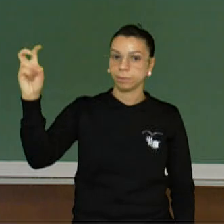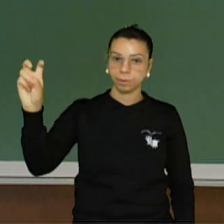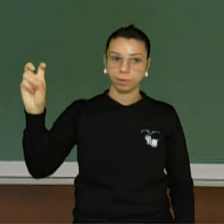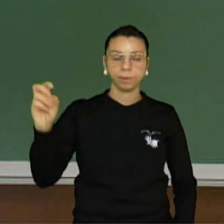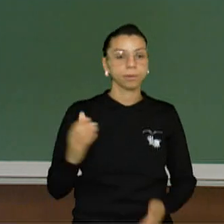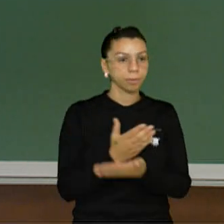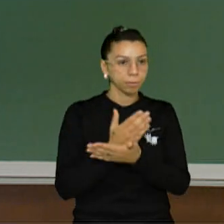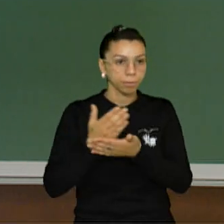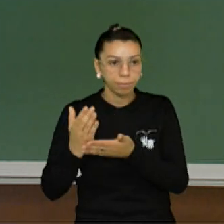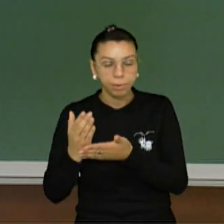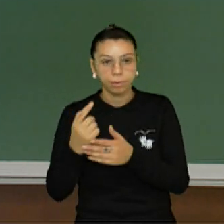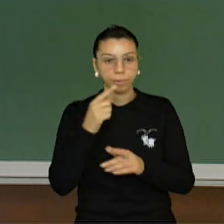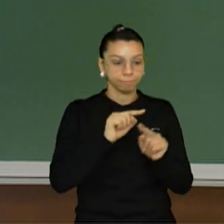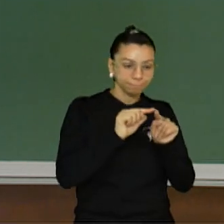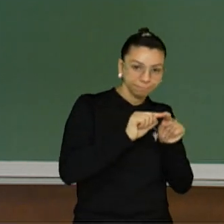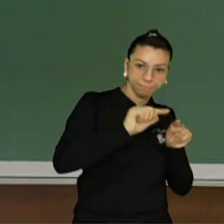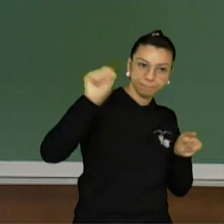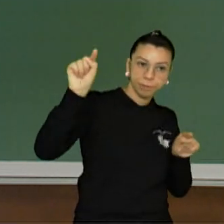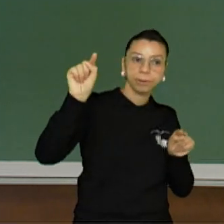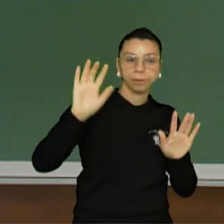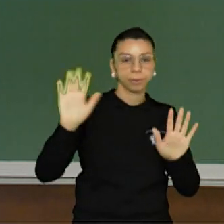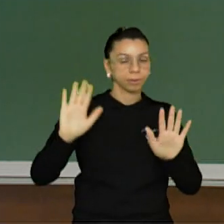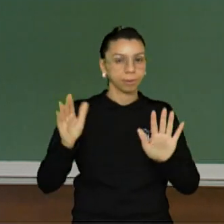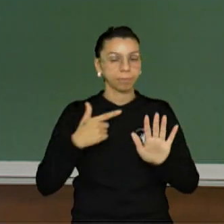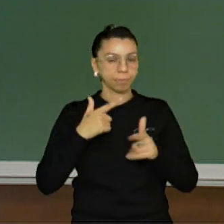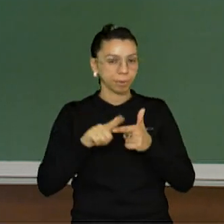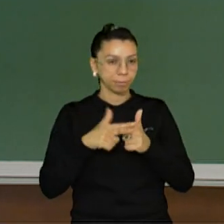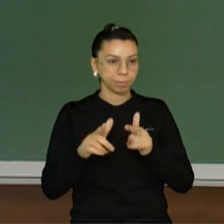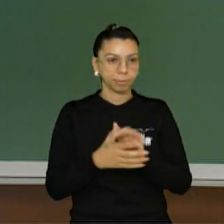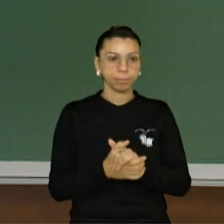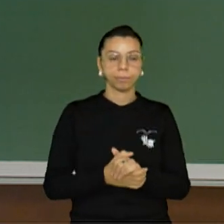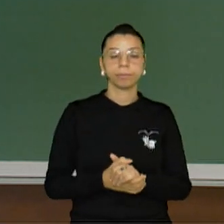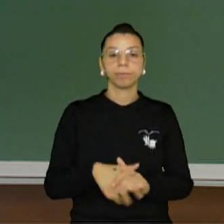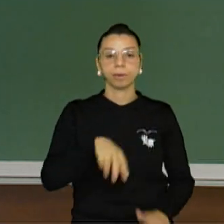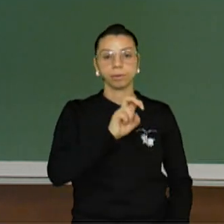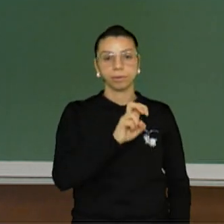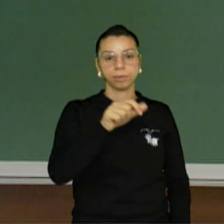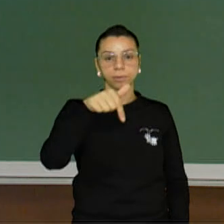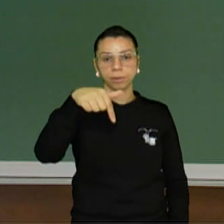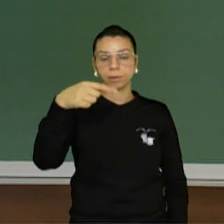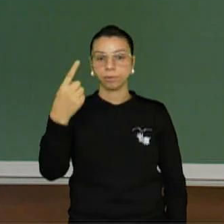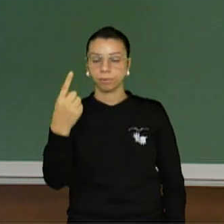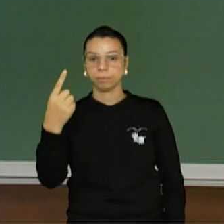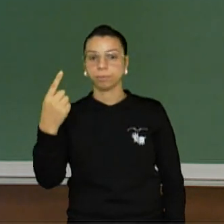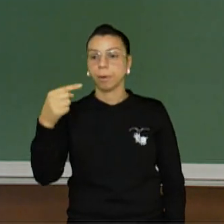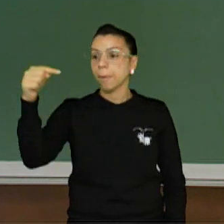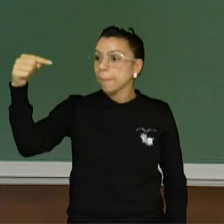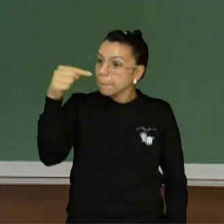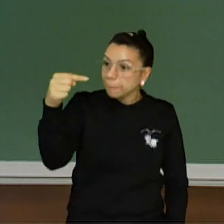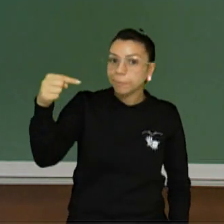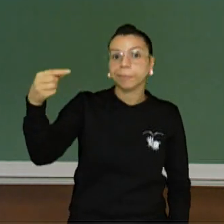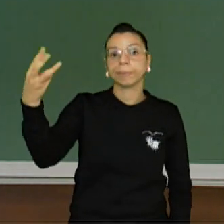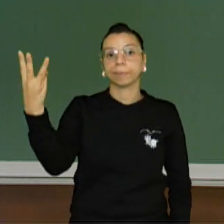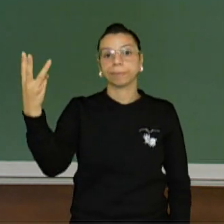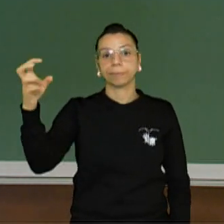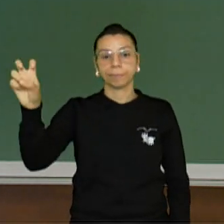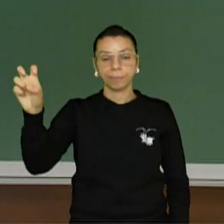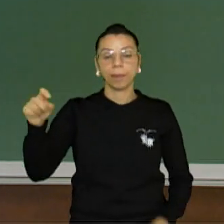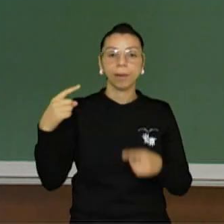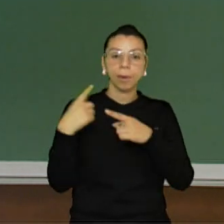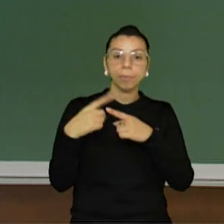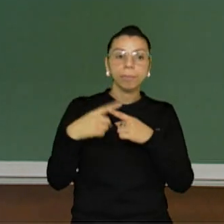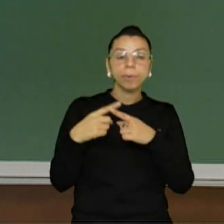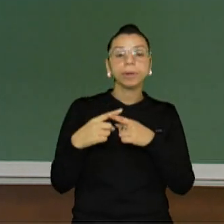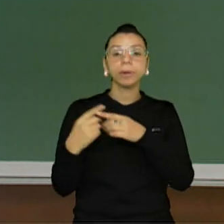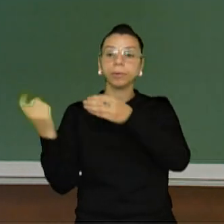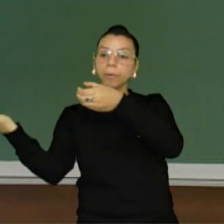eu comecei desse ponto aqui, ó, mas tudo bem, ó. 5, 7, 1, menos 35, porque a gente diz que são as diagonais que